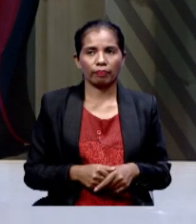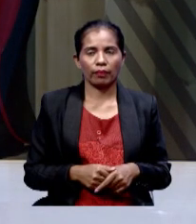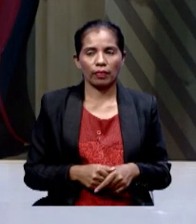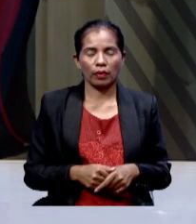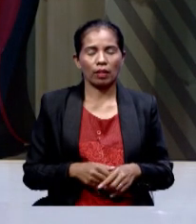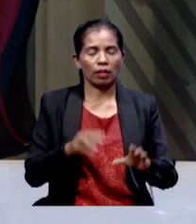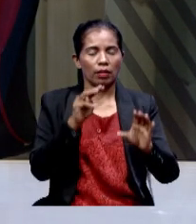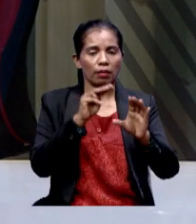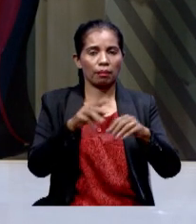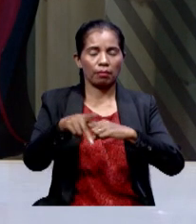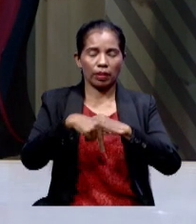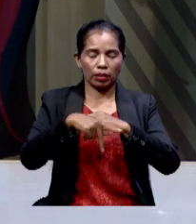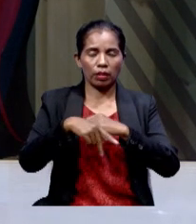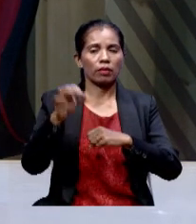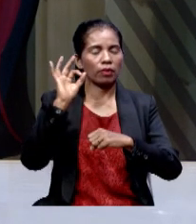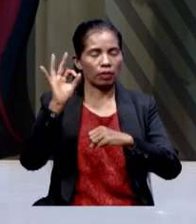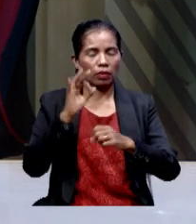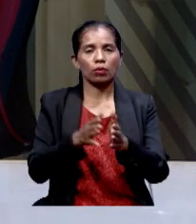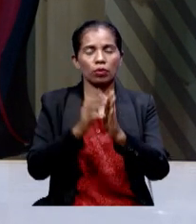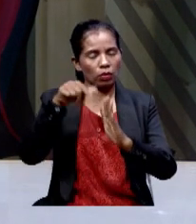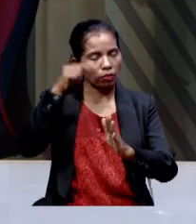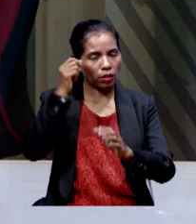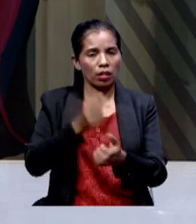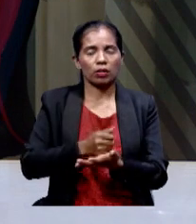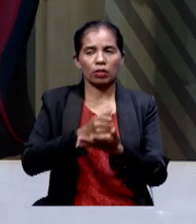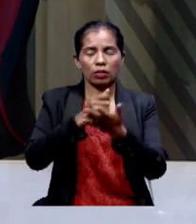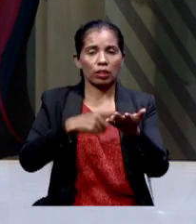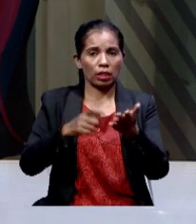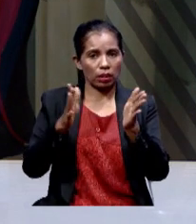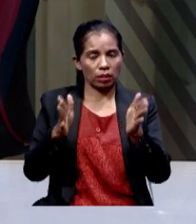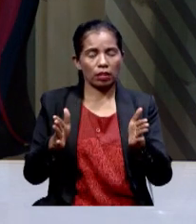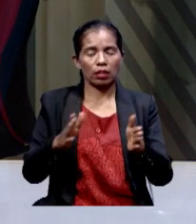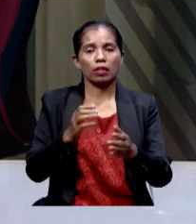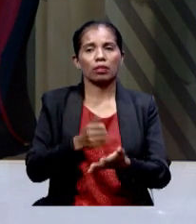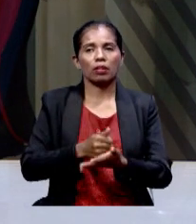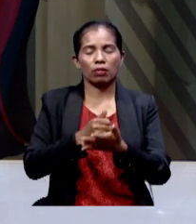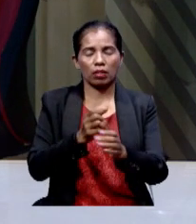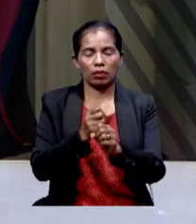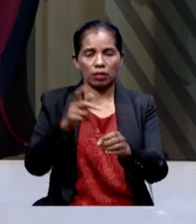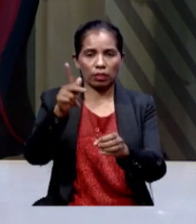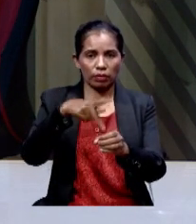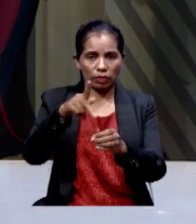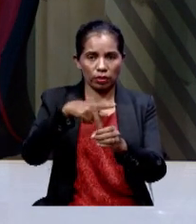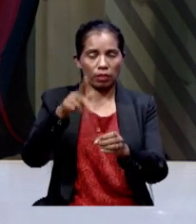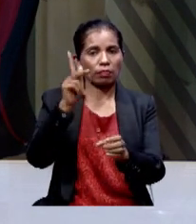Bangkada fratelling husu governo facilita técnico sira atu mantém benhira halo perfuração bamina.